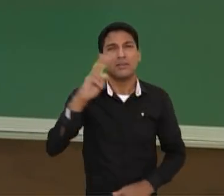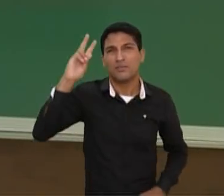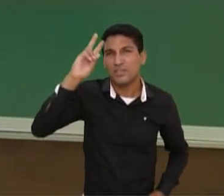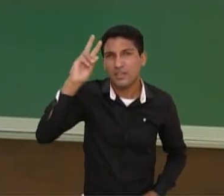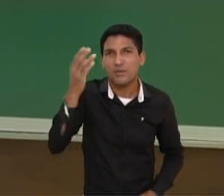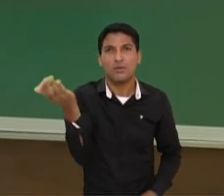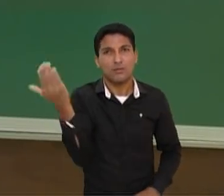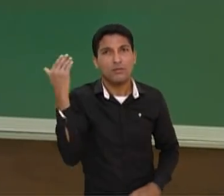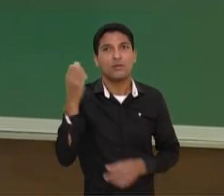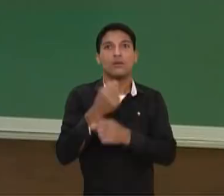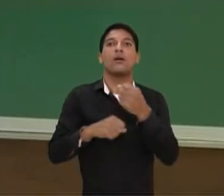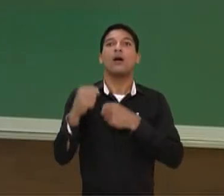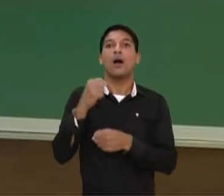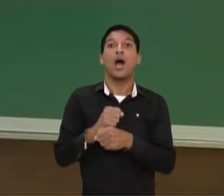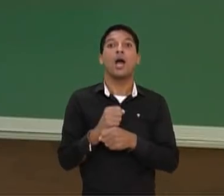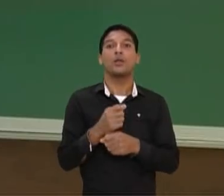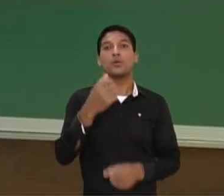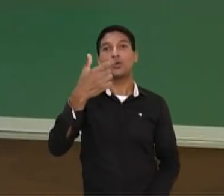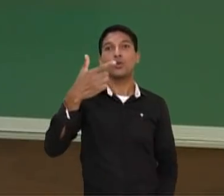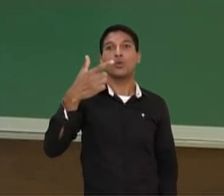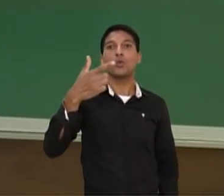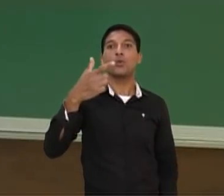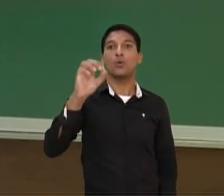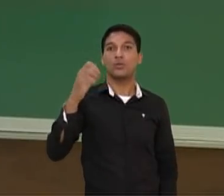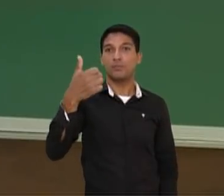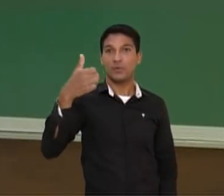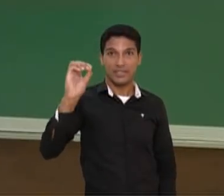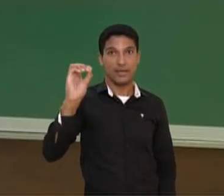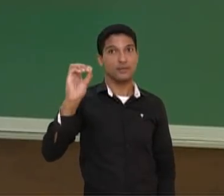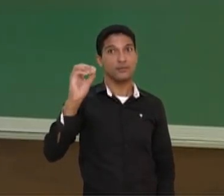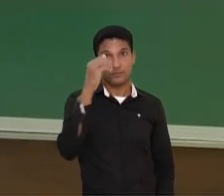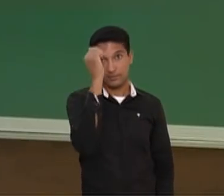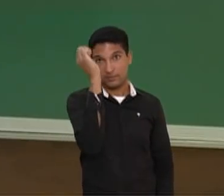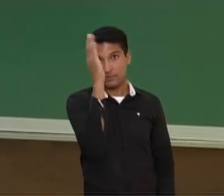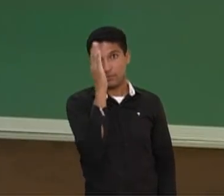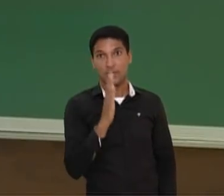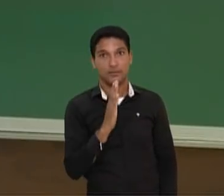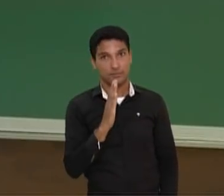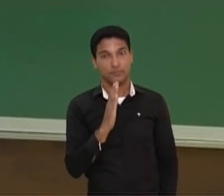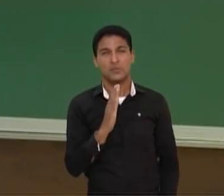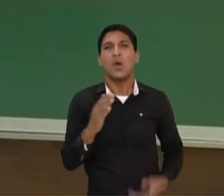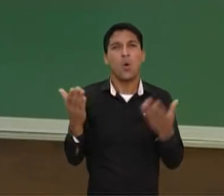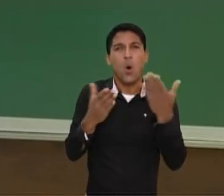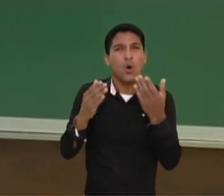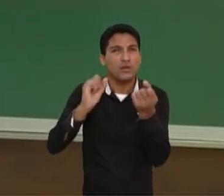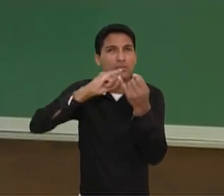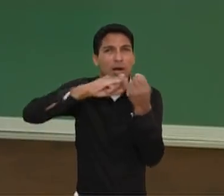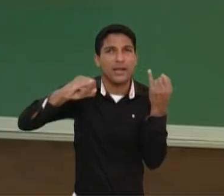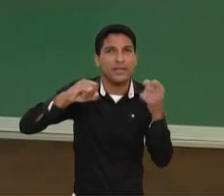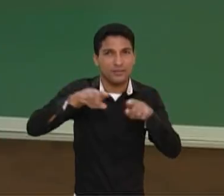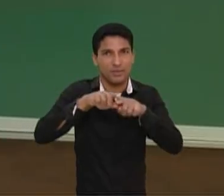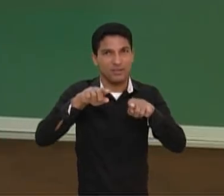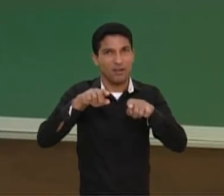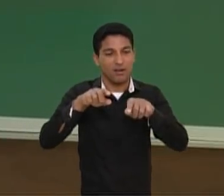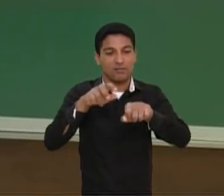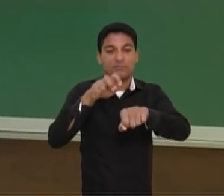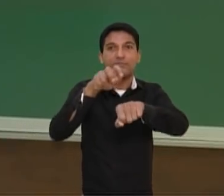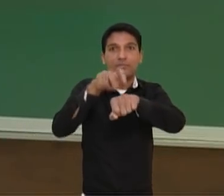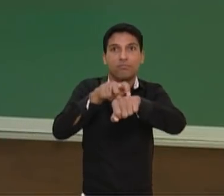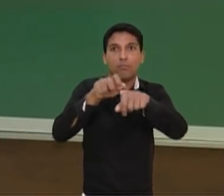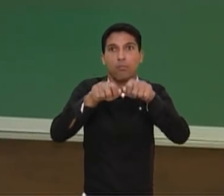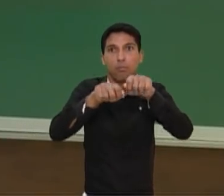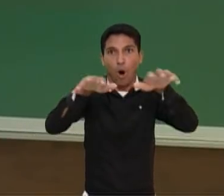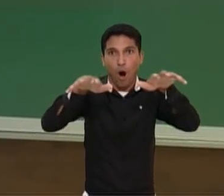foi uma epidemia mais ou menos parecida com o que a gente tem hoje, onde as escolas também tiveram medidas de segurança, algumas